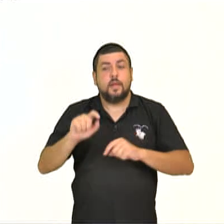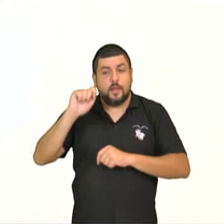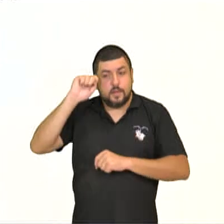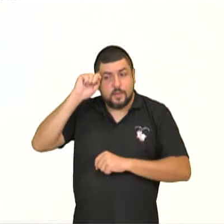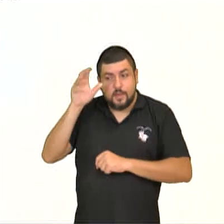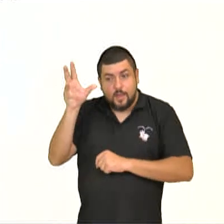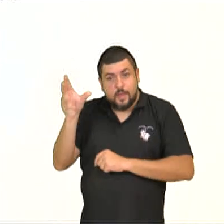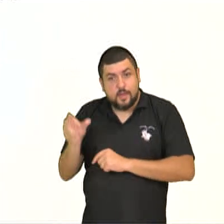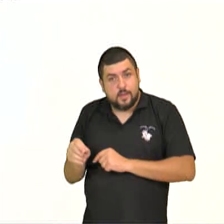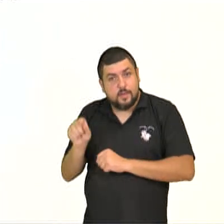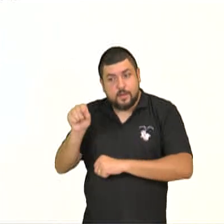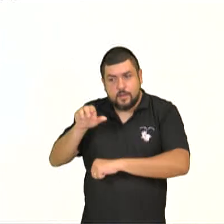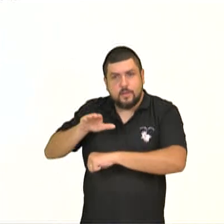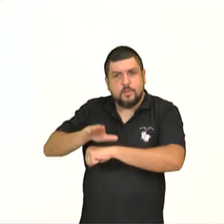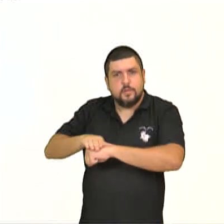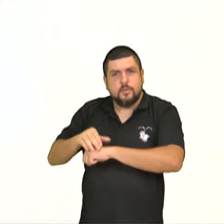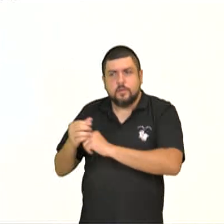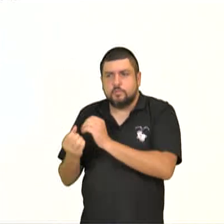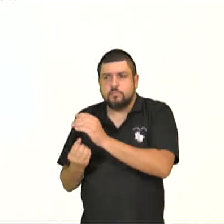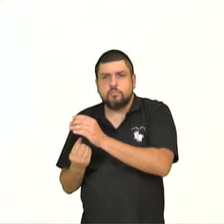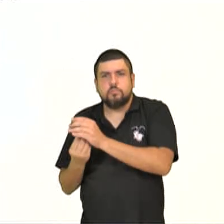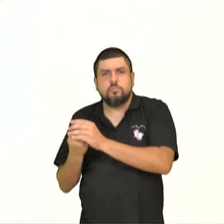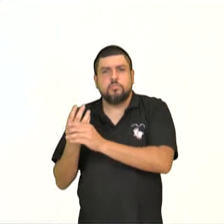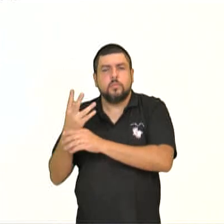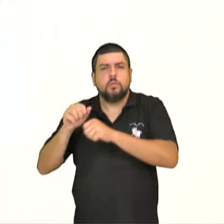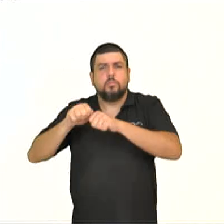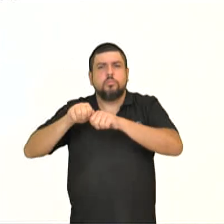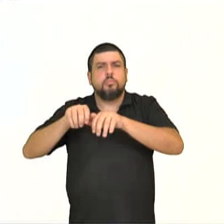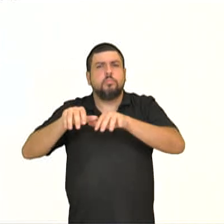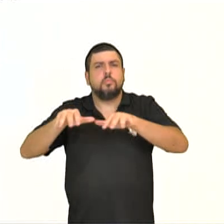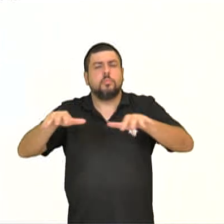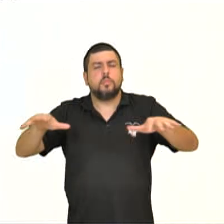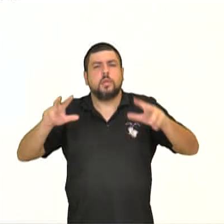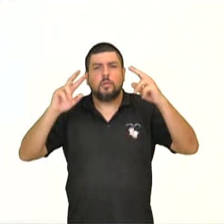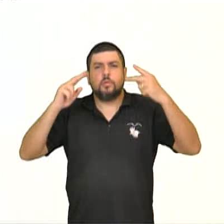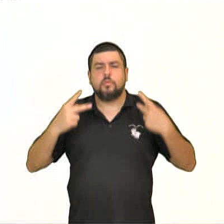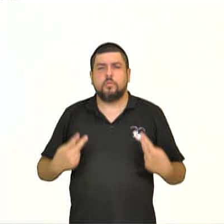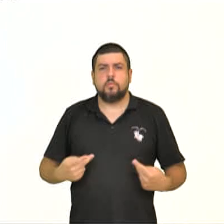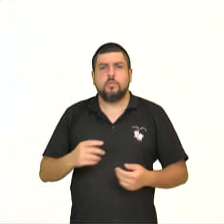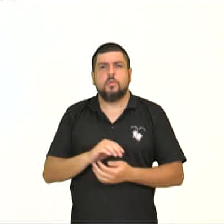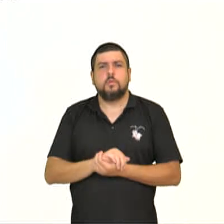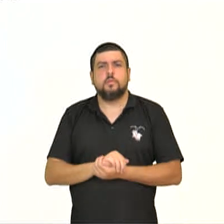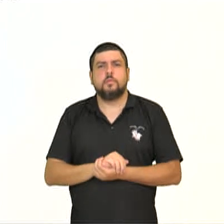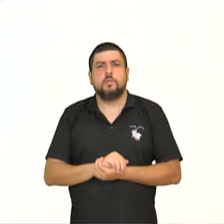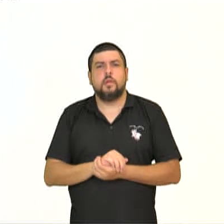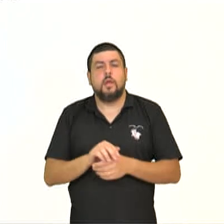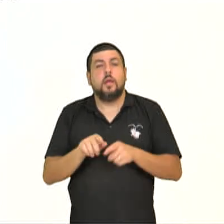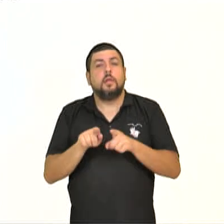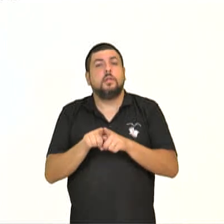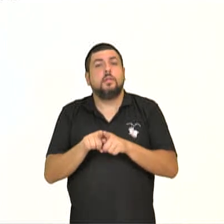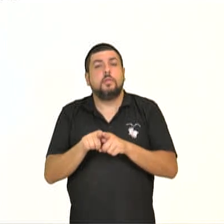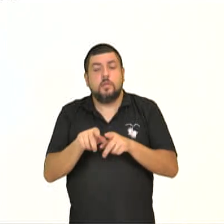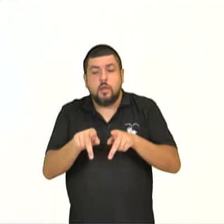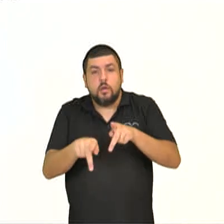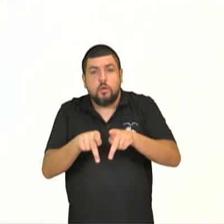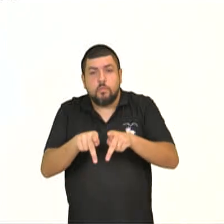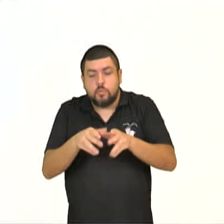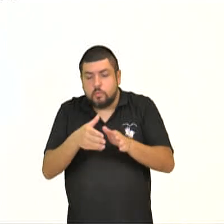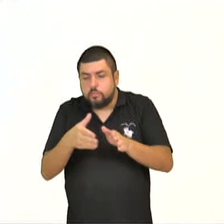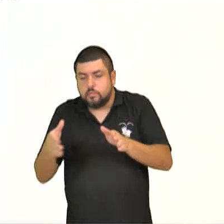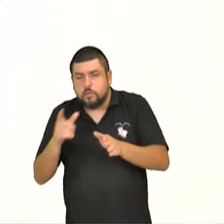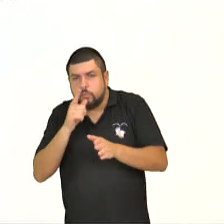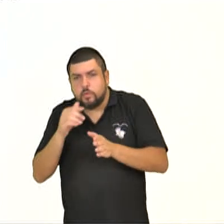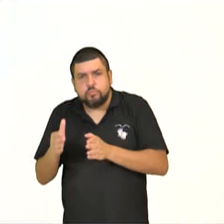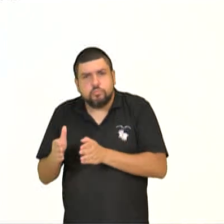o berço das civilizações, juntamente com o crescente fértil, os povos da Mesopotâmia e leste do